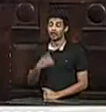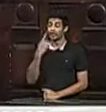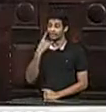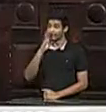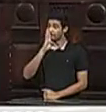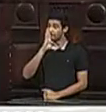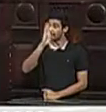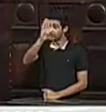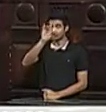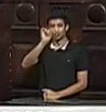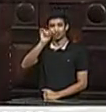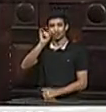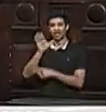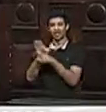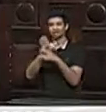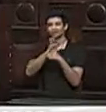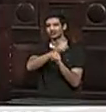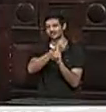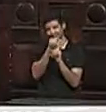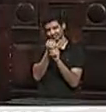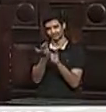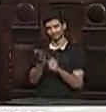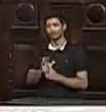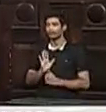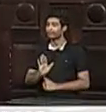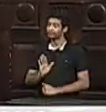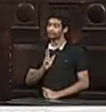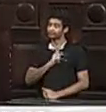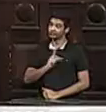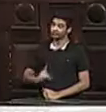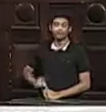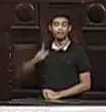social. Mas veja bem, senhor presidente,